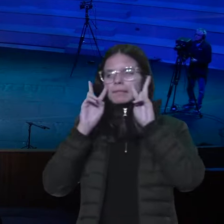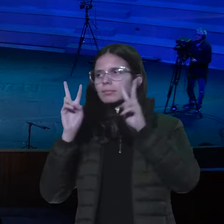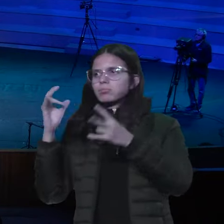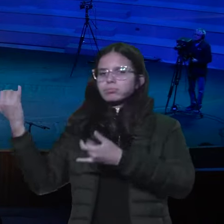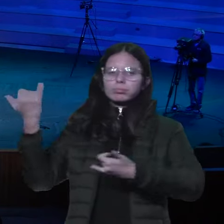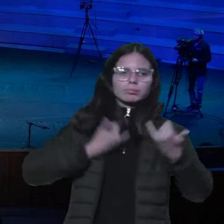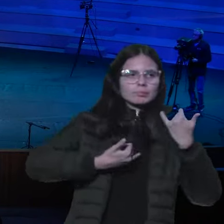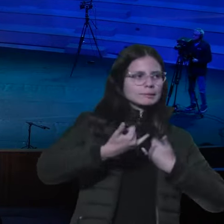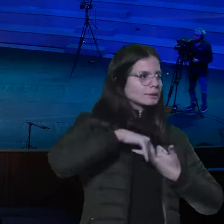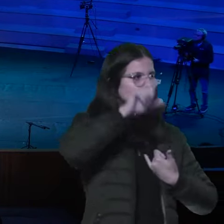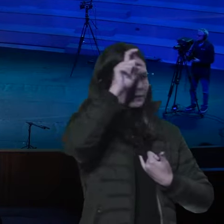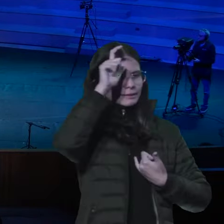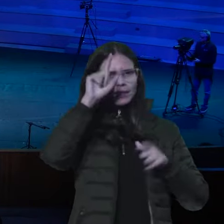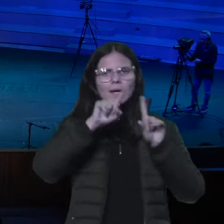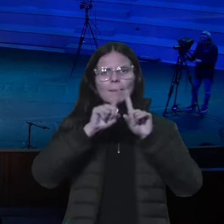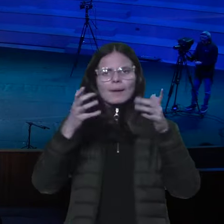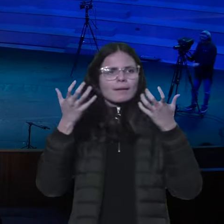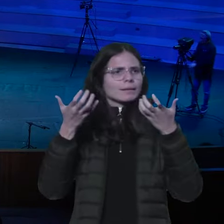dizer chega,